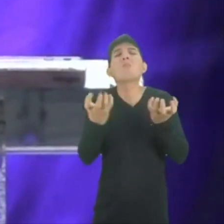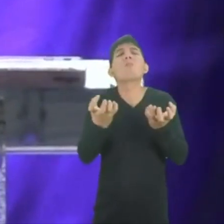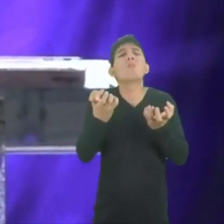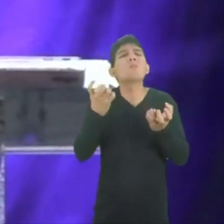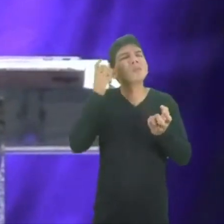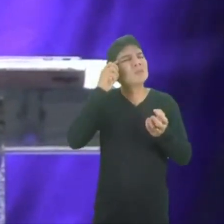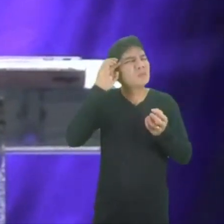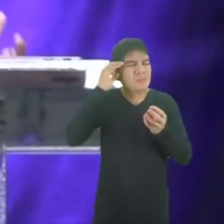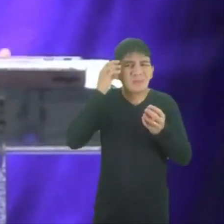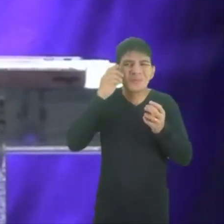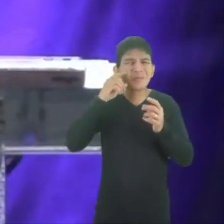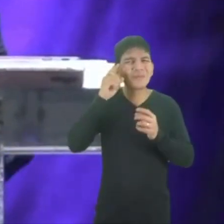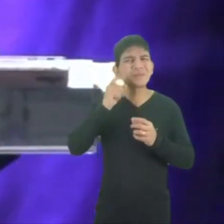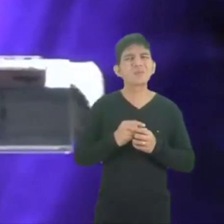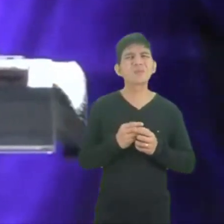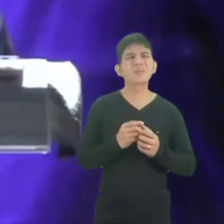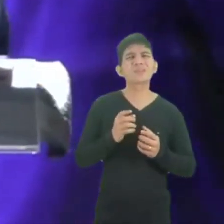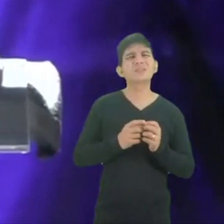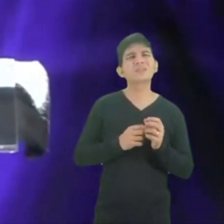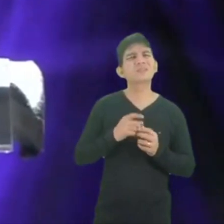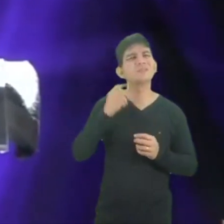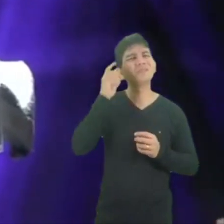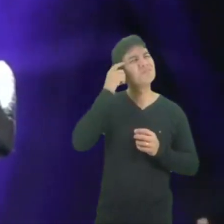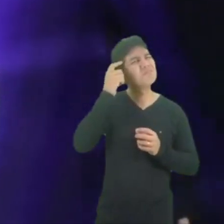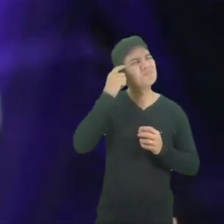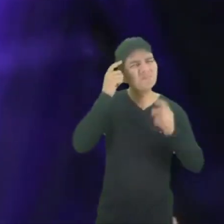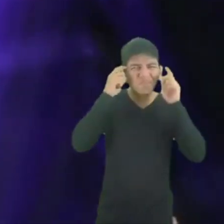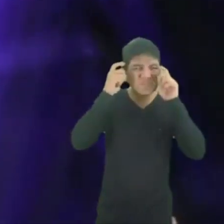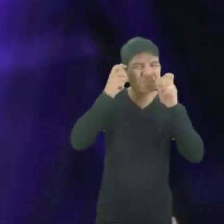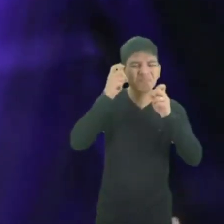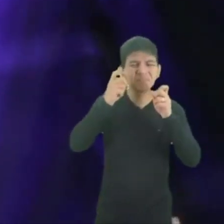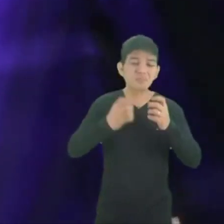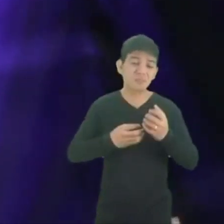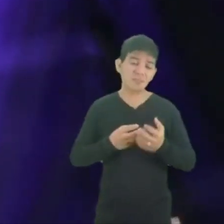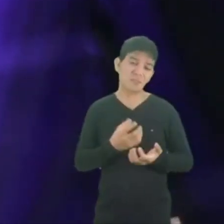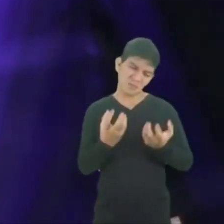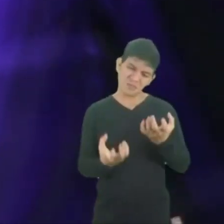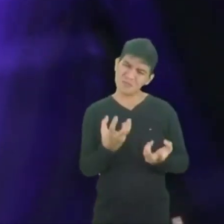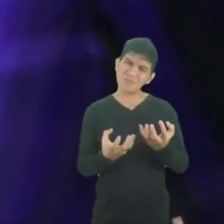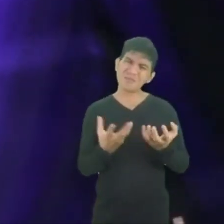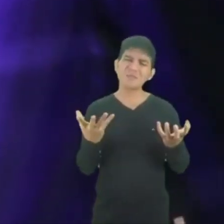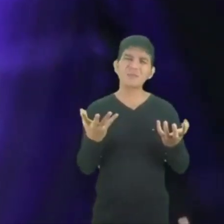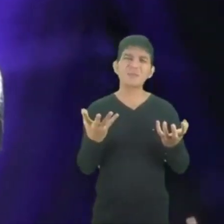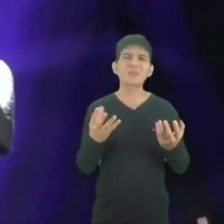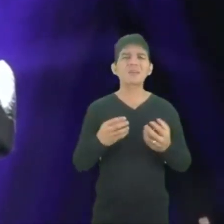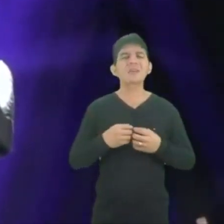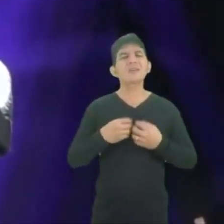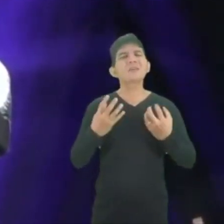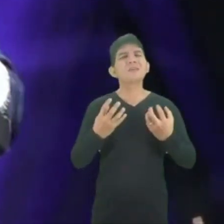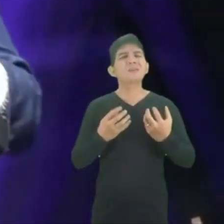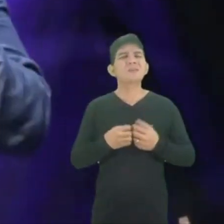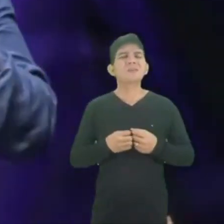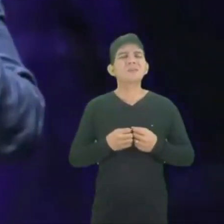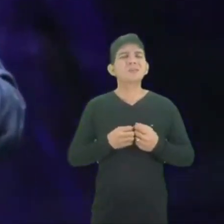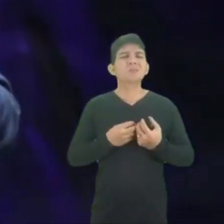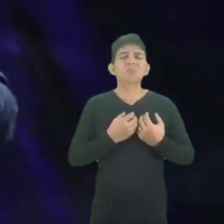eu entreguei, olhando essa cena aí, se eu entreguei minha vida de verdade.